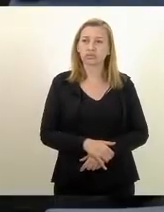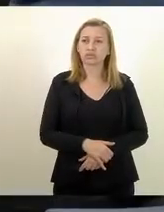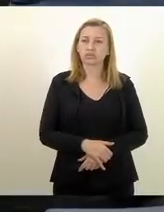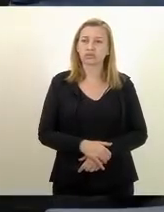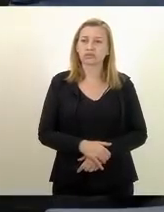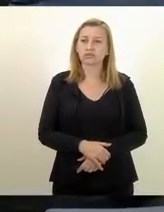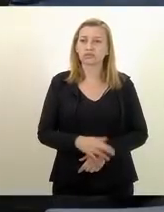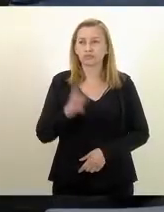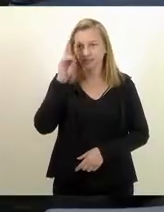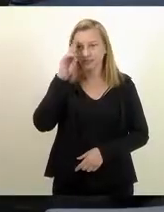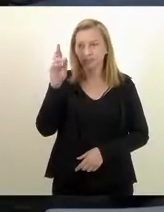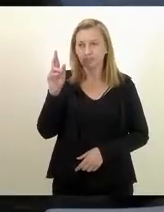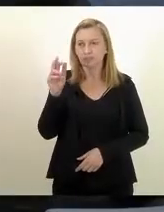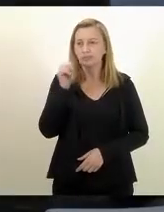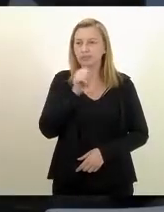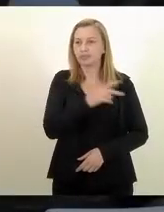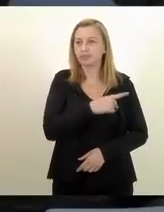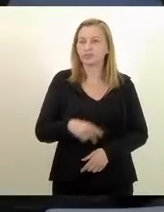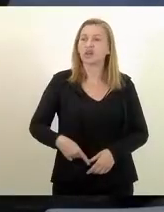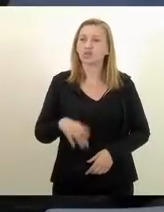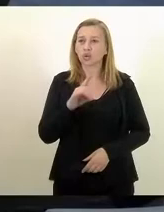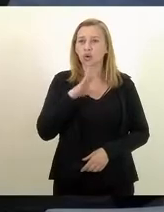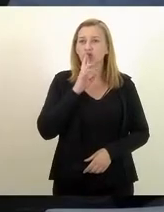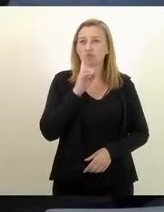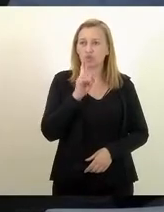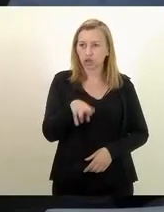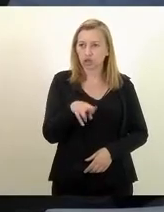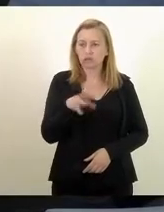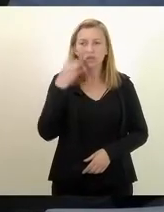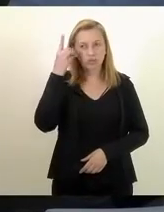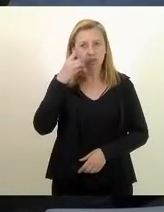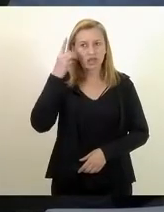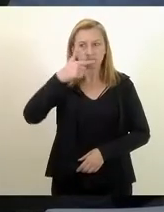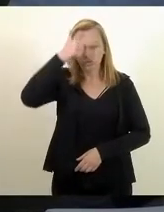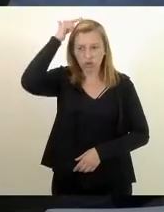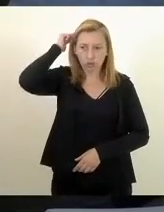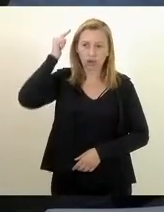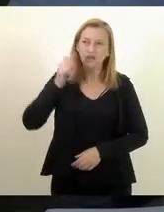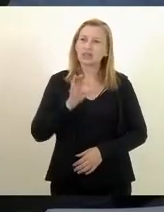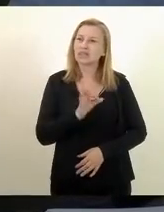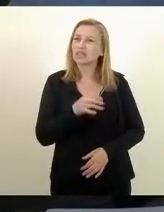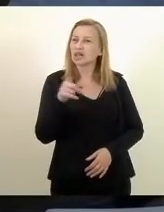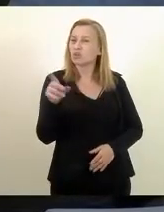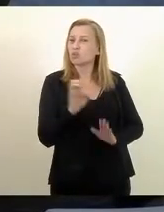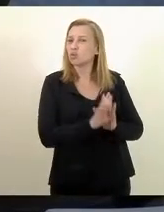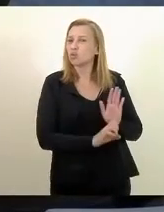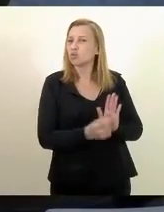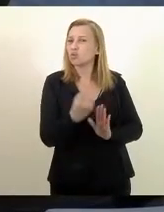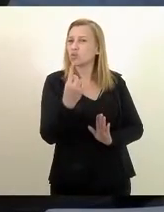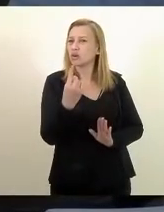senhora presidente só respondendo o deputado Luiz Paulo inclusive uma das emendas